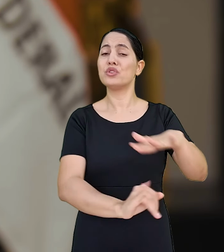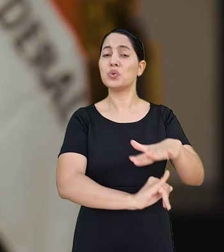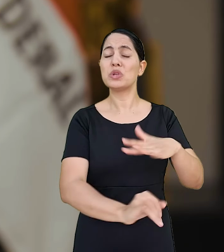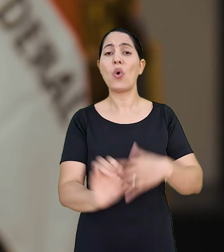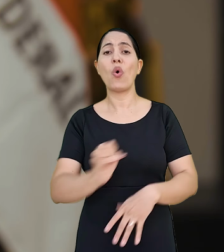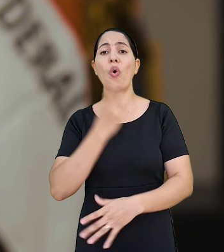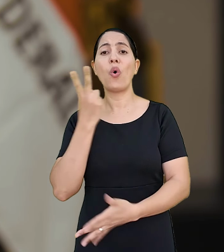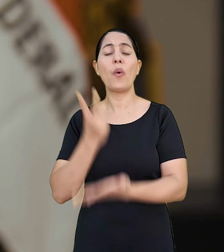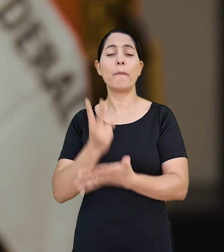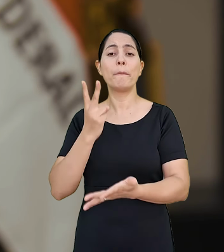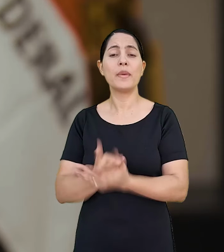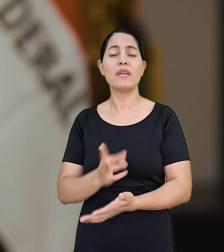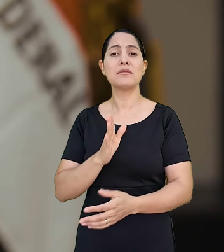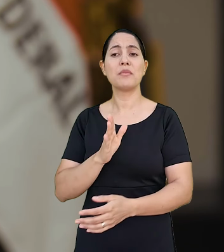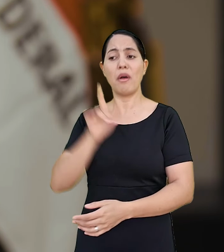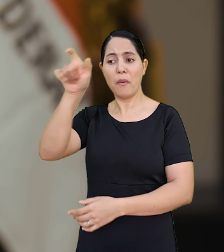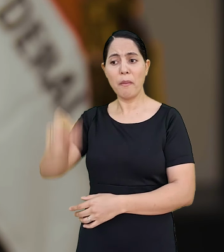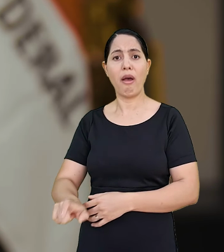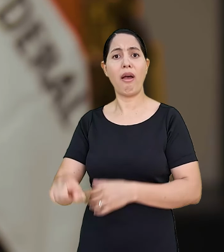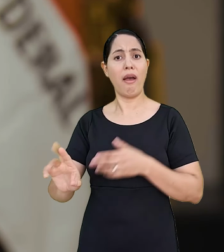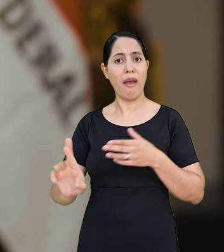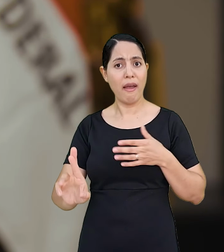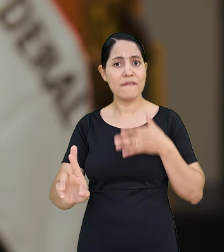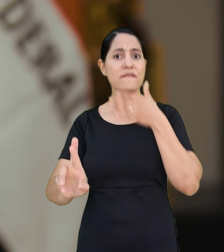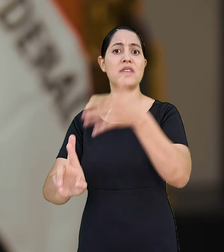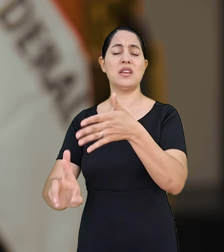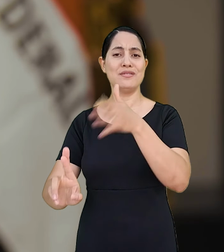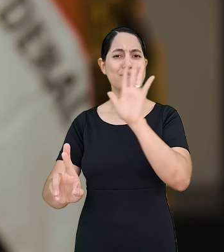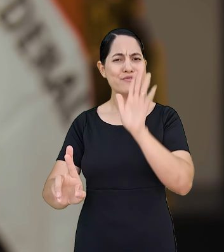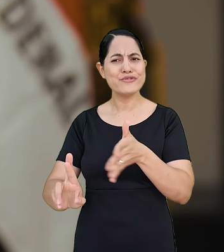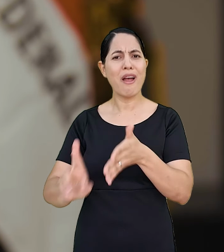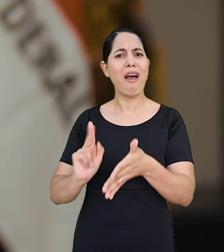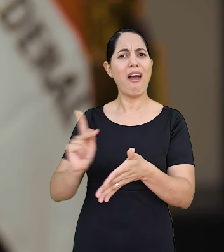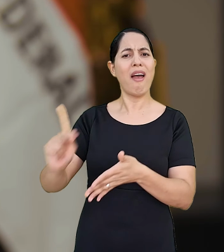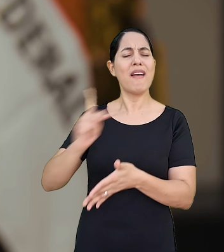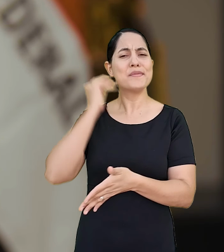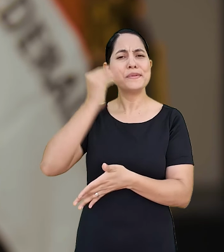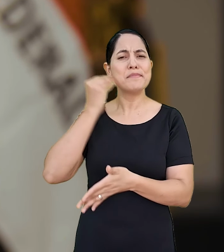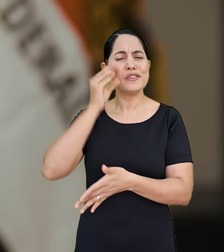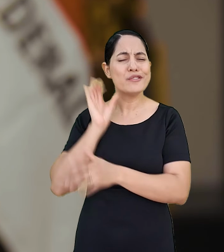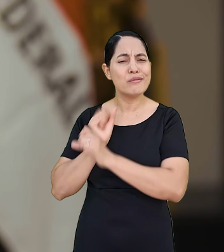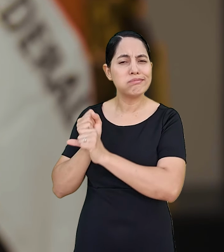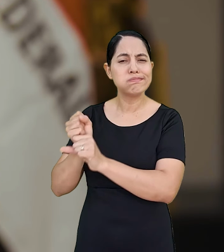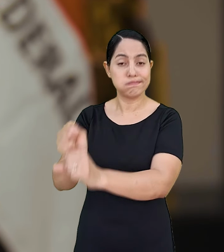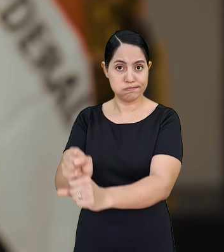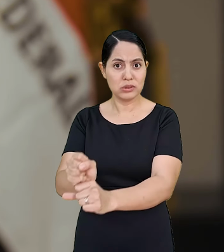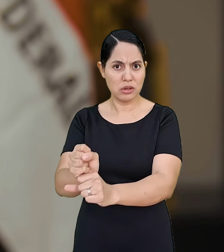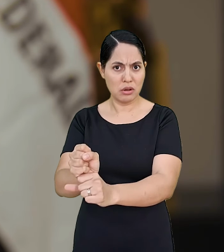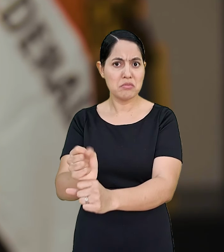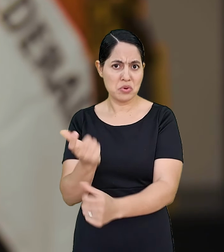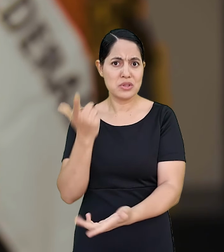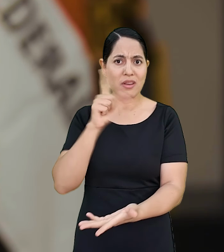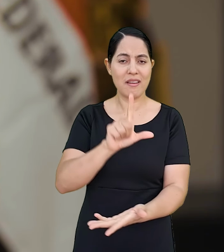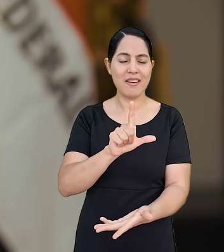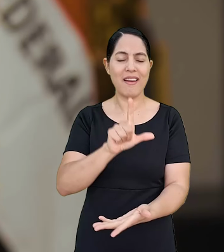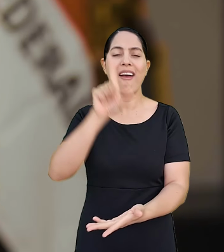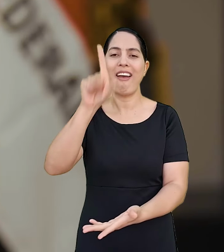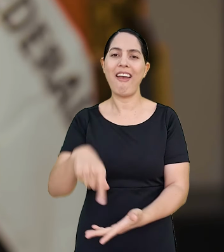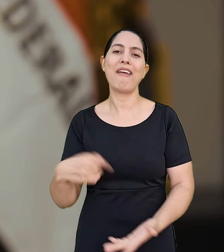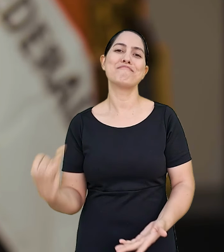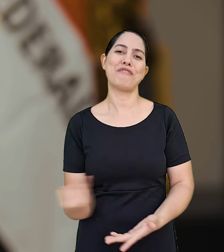buscar a referência de alguém que há alguns anos já esteja consolidado na advocacia. Isso